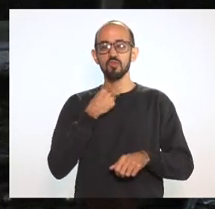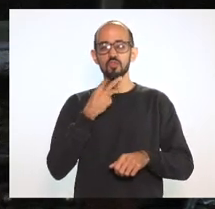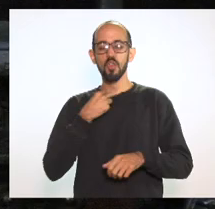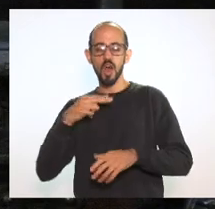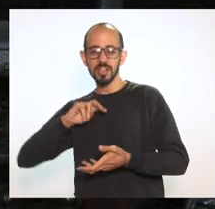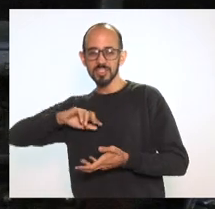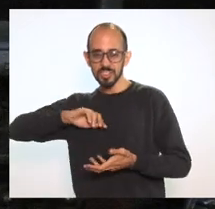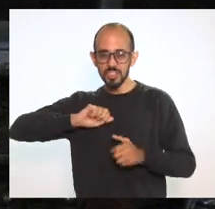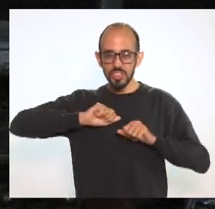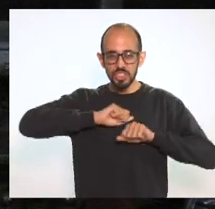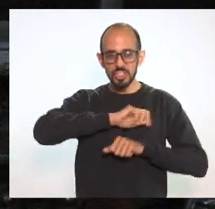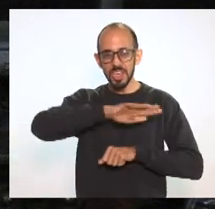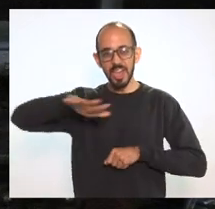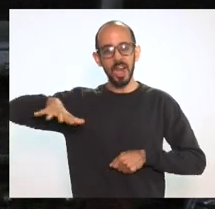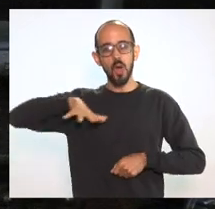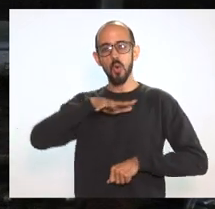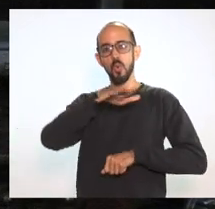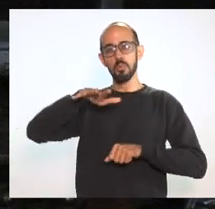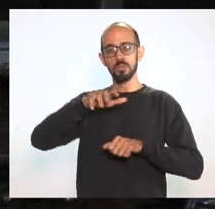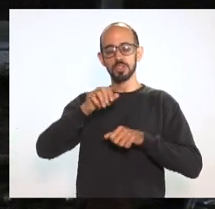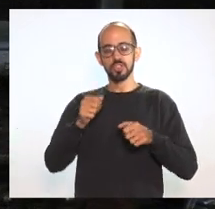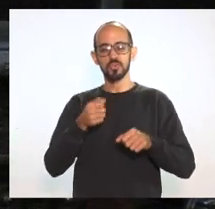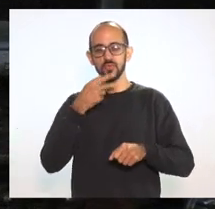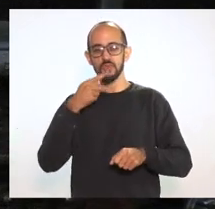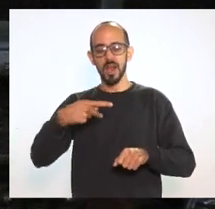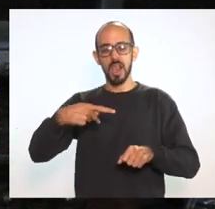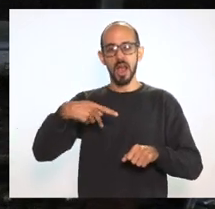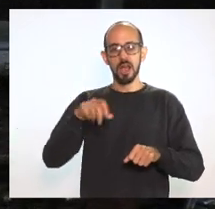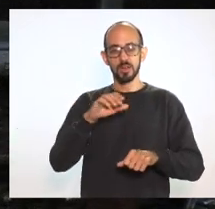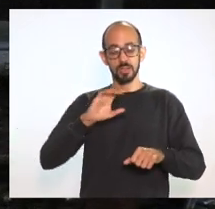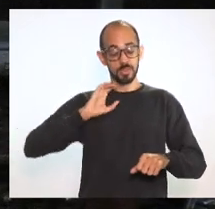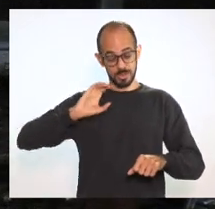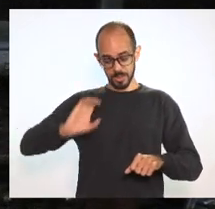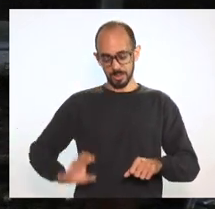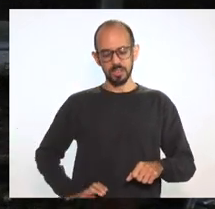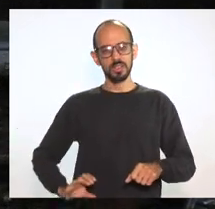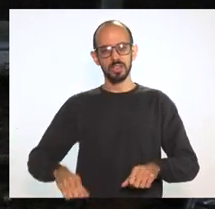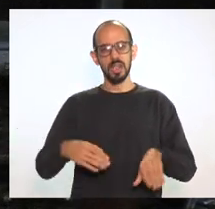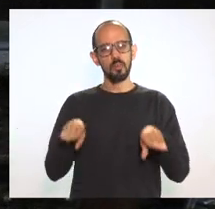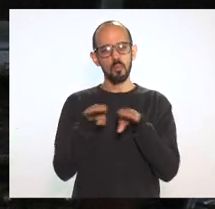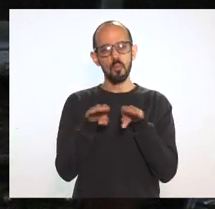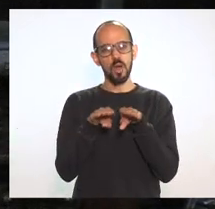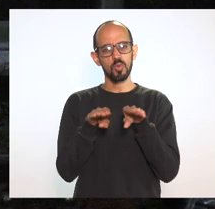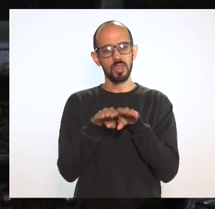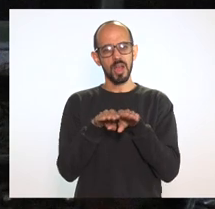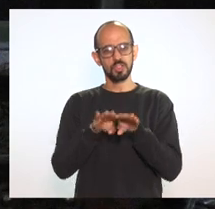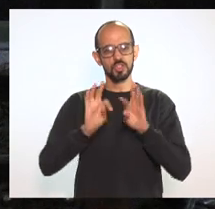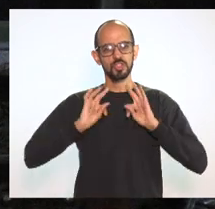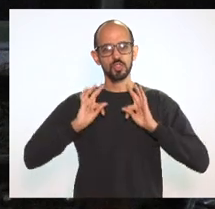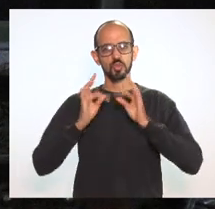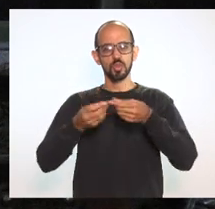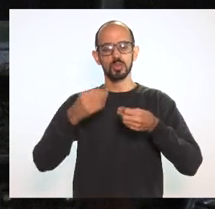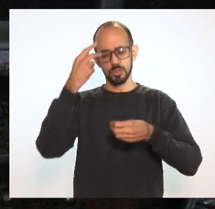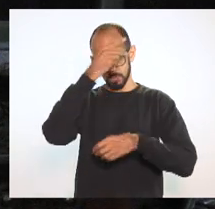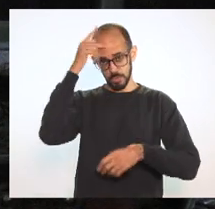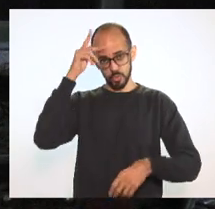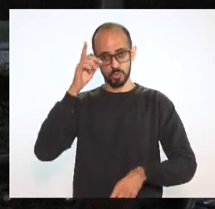da cidadania, igualdade e bem-estar das pessoas com Down, que são tão especial para